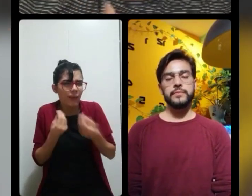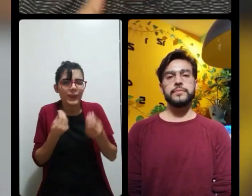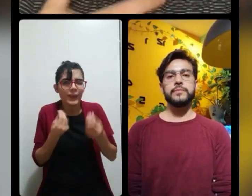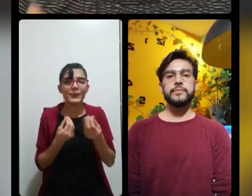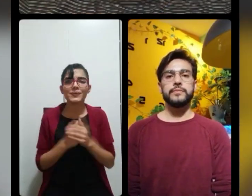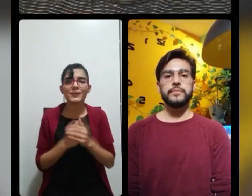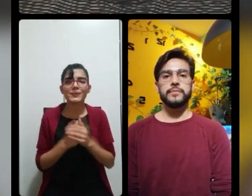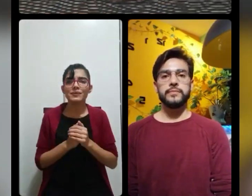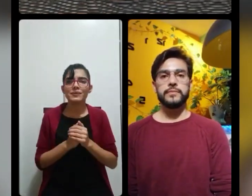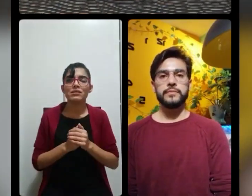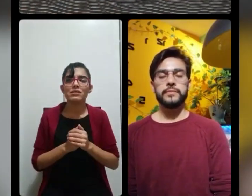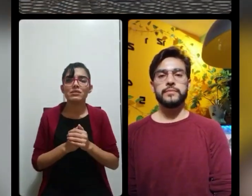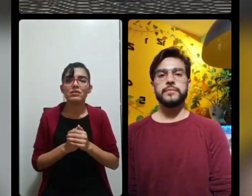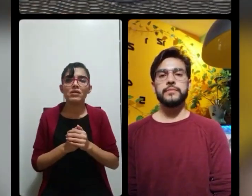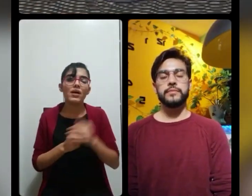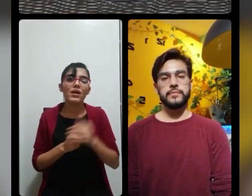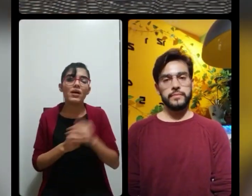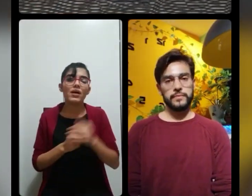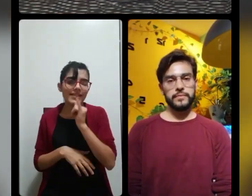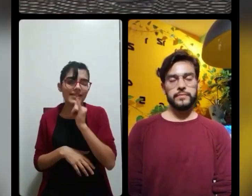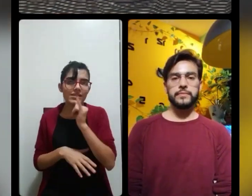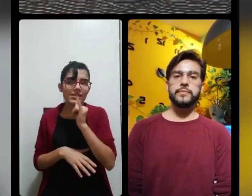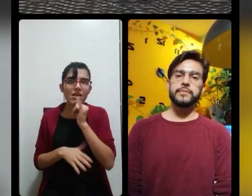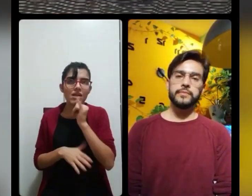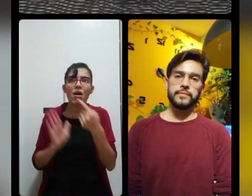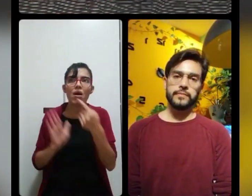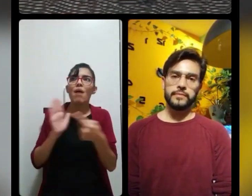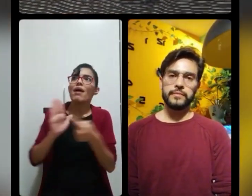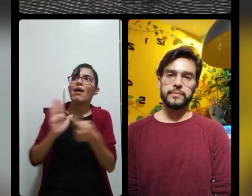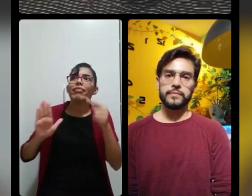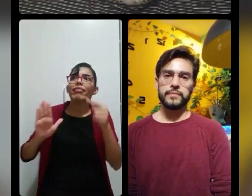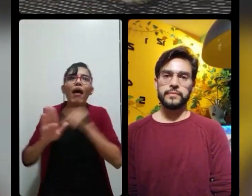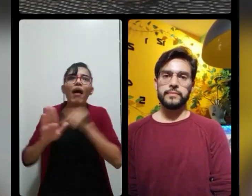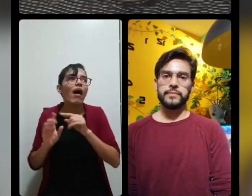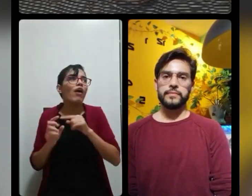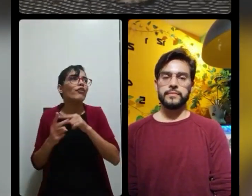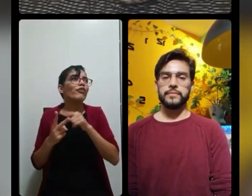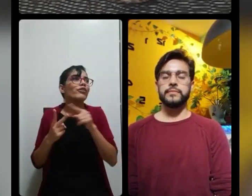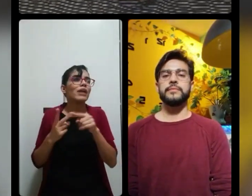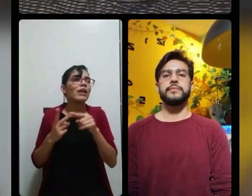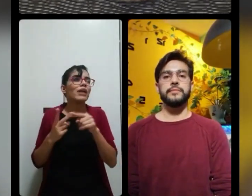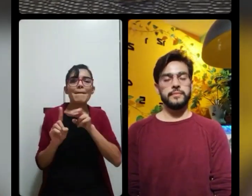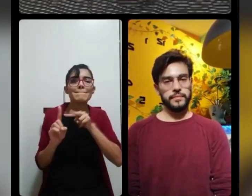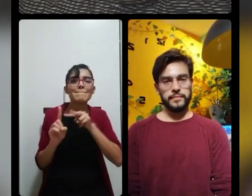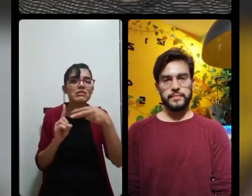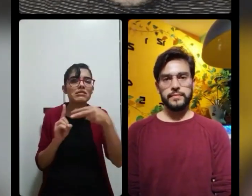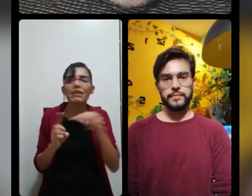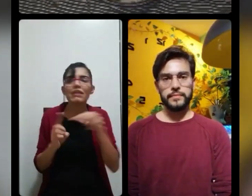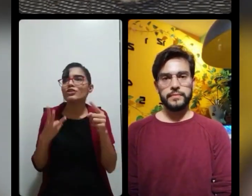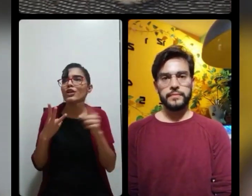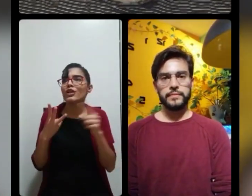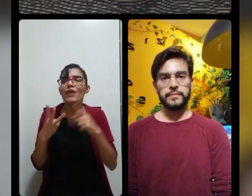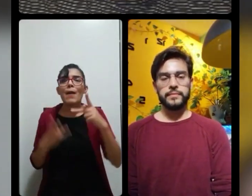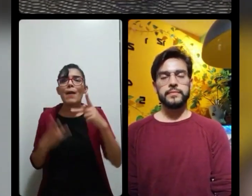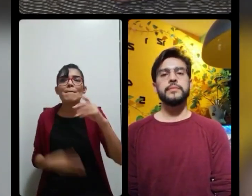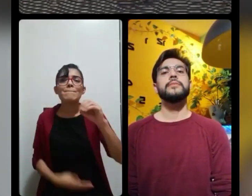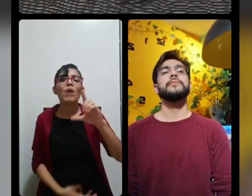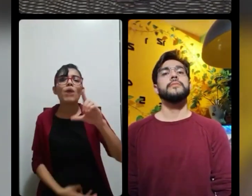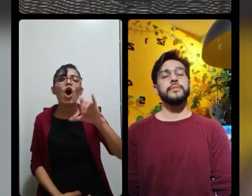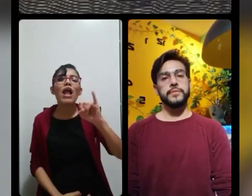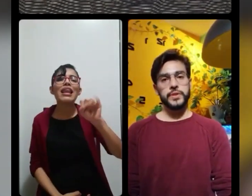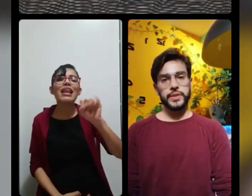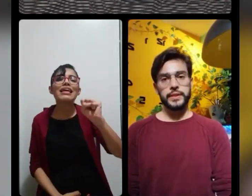os diversos ângulos, que a gente chama de polissemia em torno da palavra, os vários sentidos que ela possa